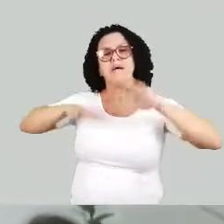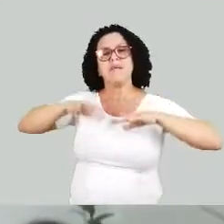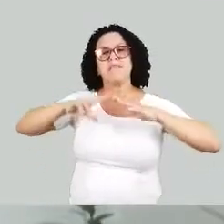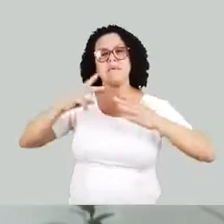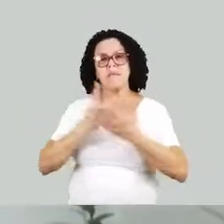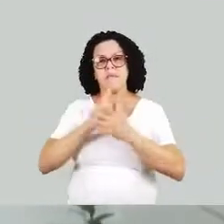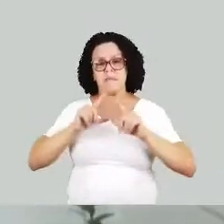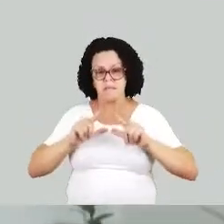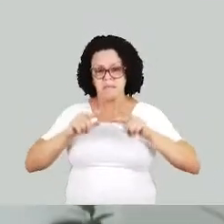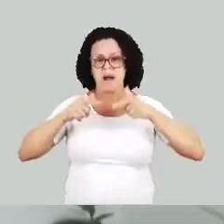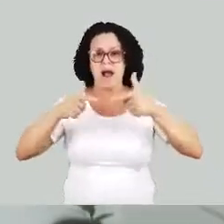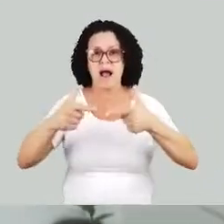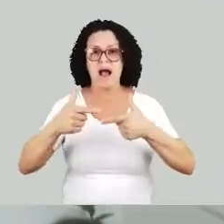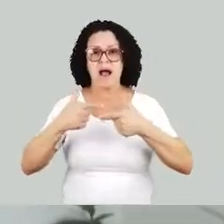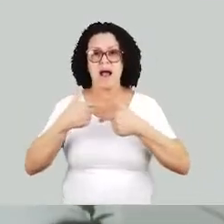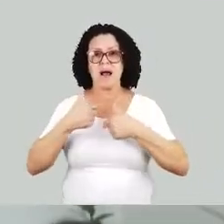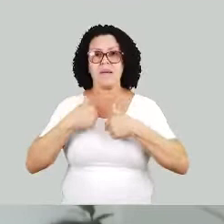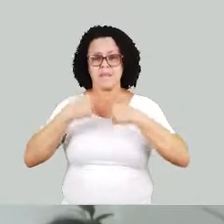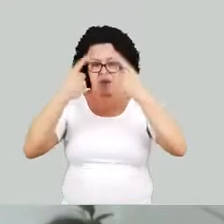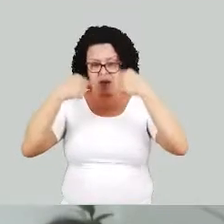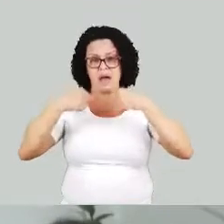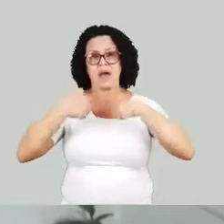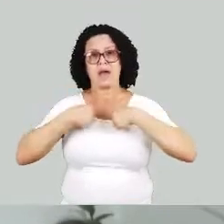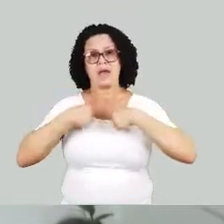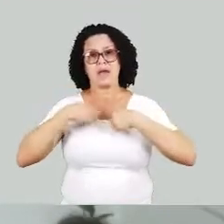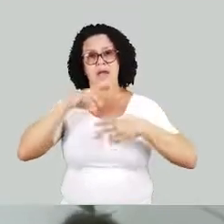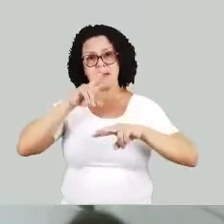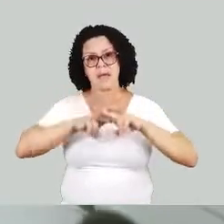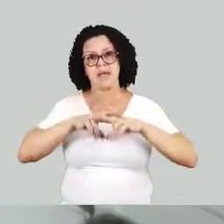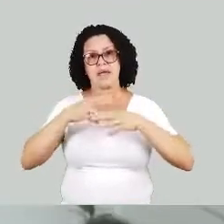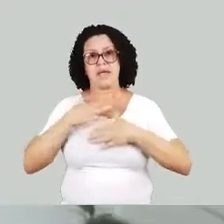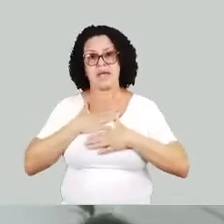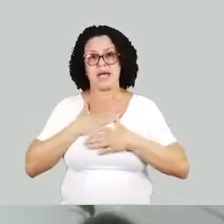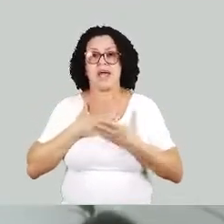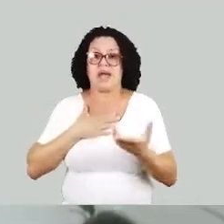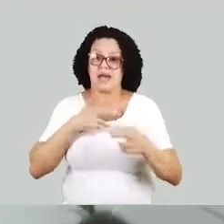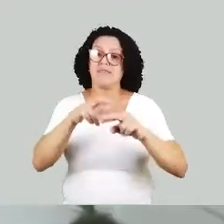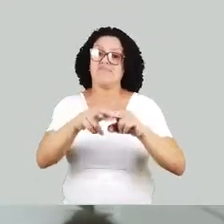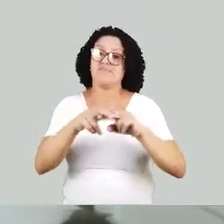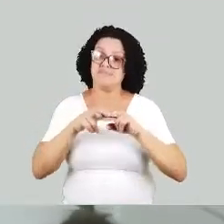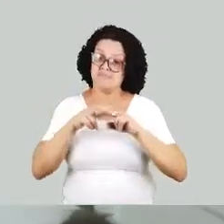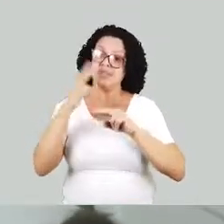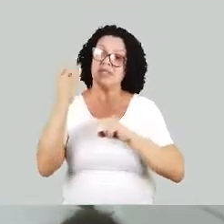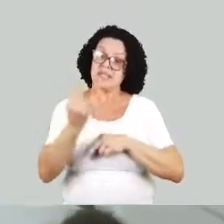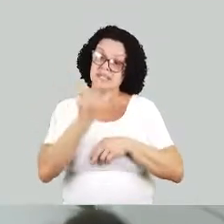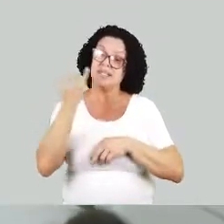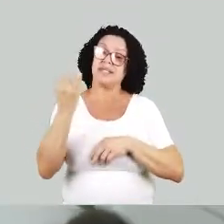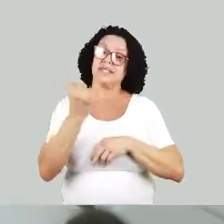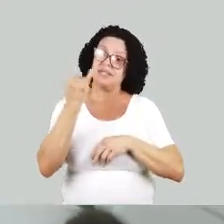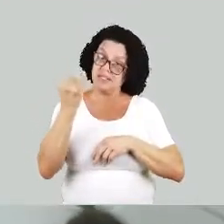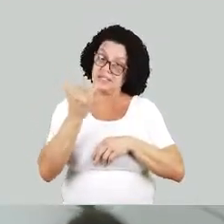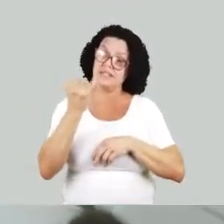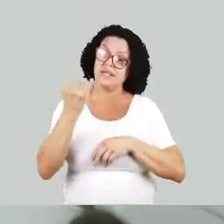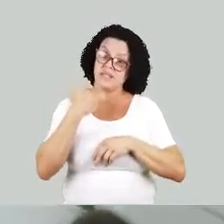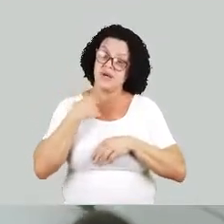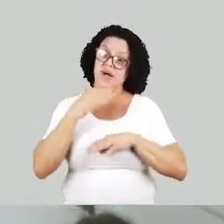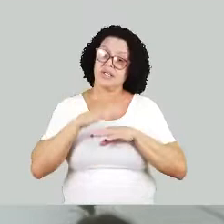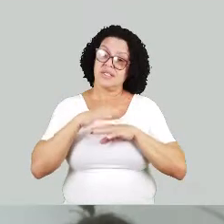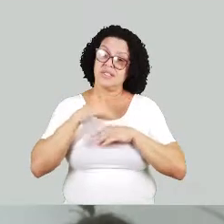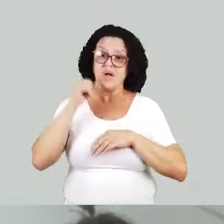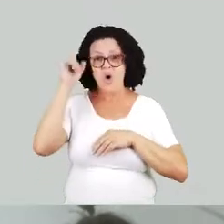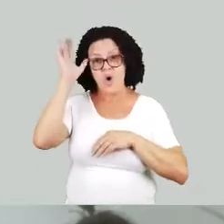gesto, porque o problema está aqui dentro de nós. E aí é por isso que é importante esse